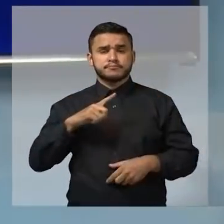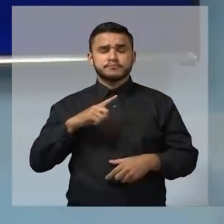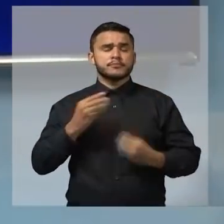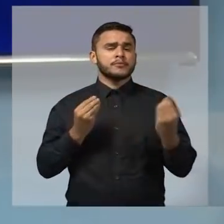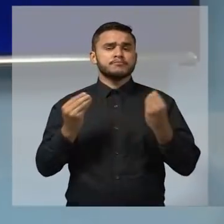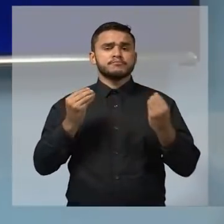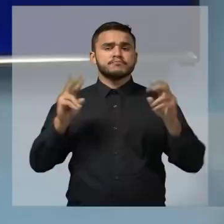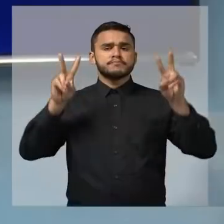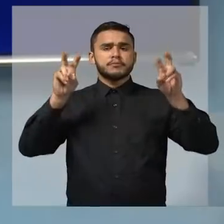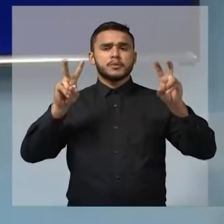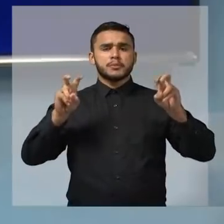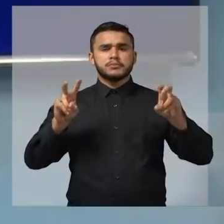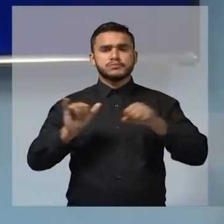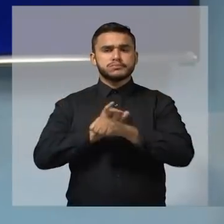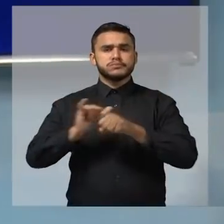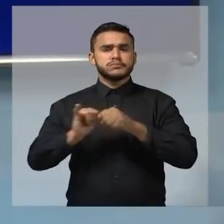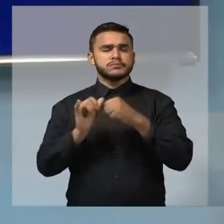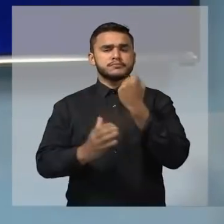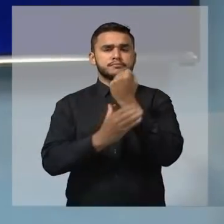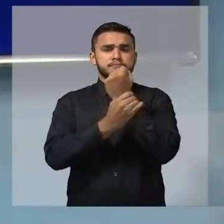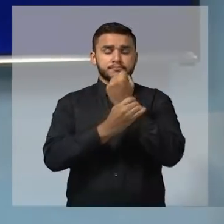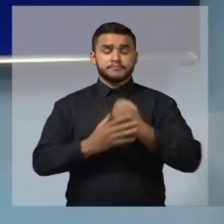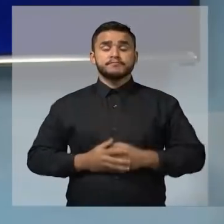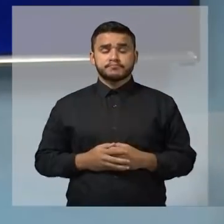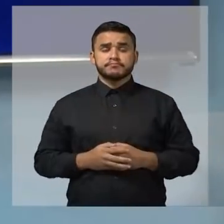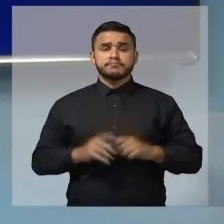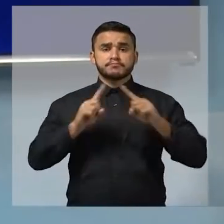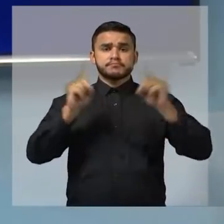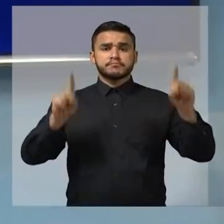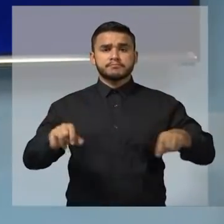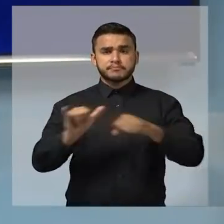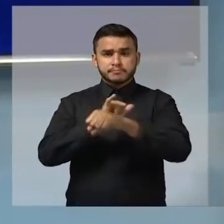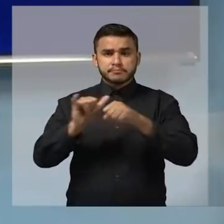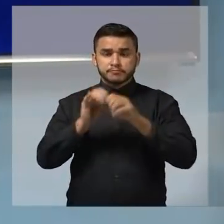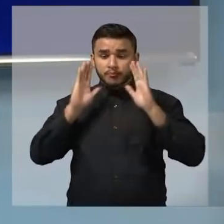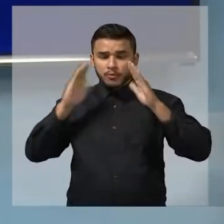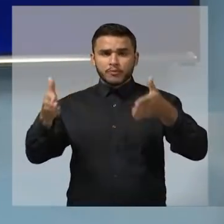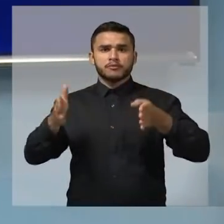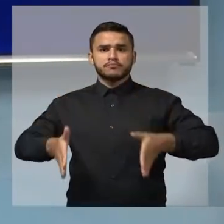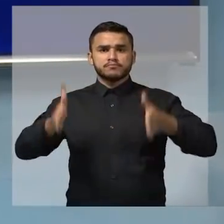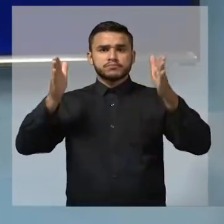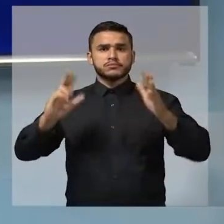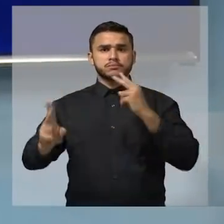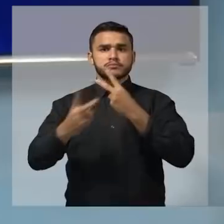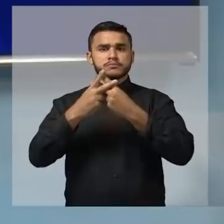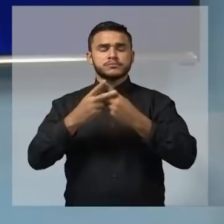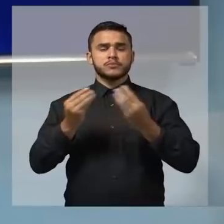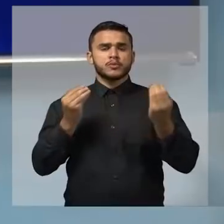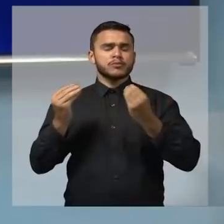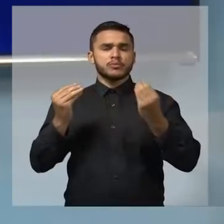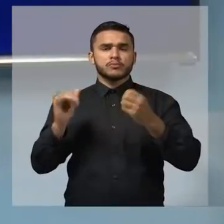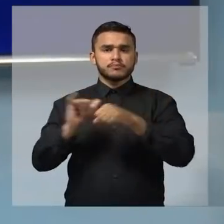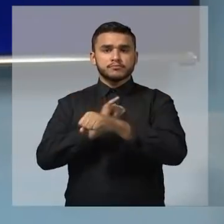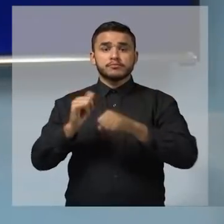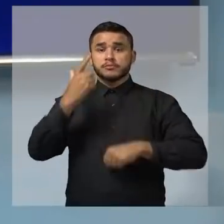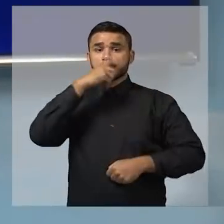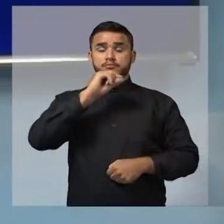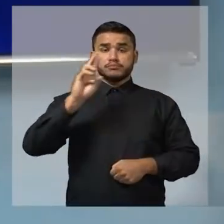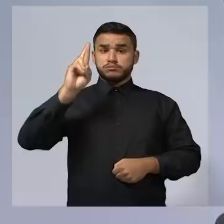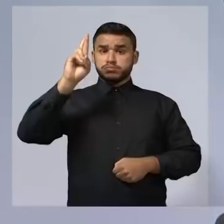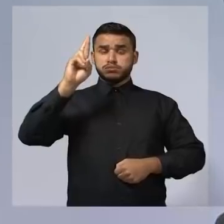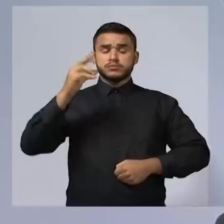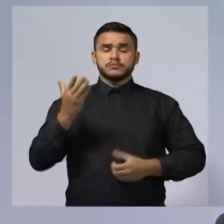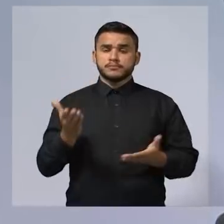segurança pública, para a política de segurança penitenciária no estado do Ceará, hoje sob a responsabilidade